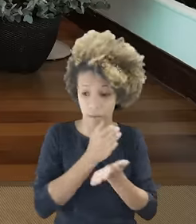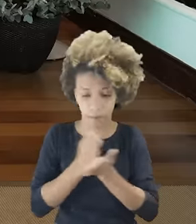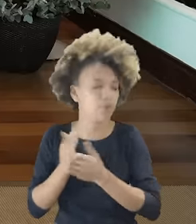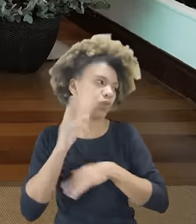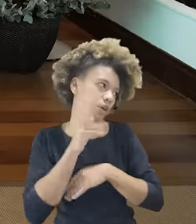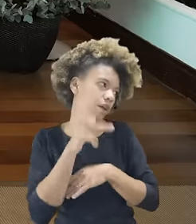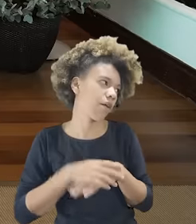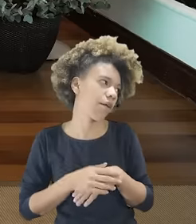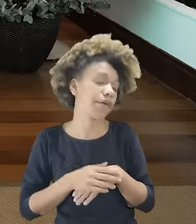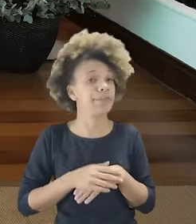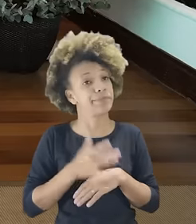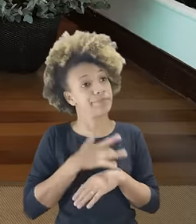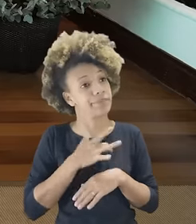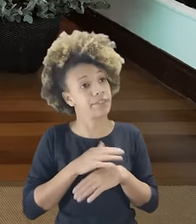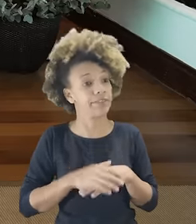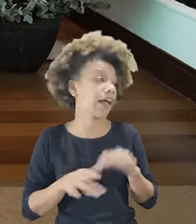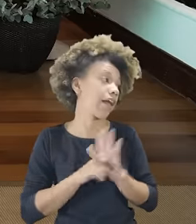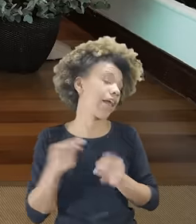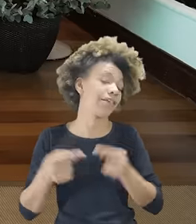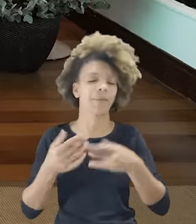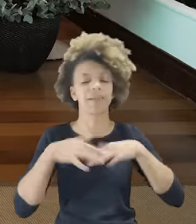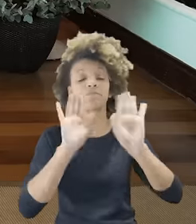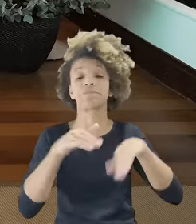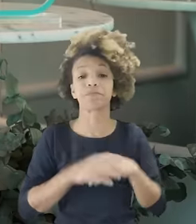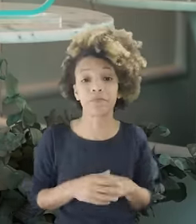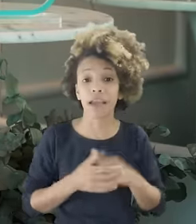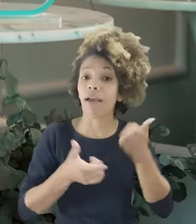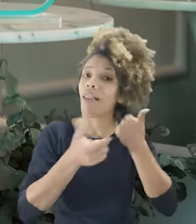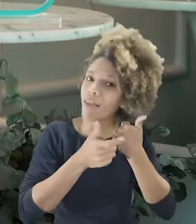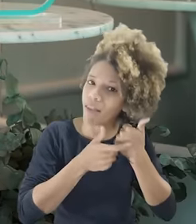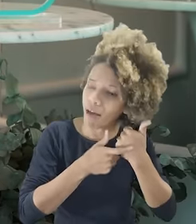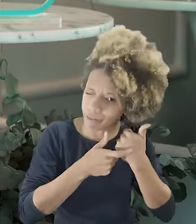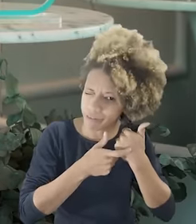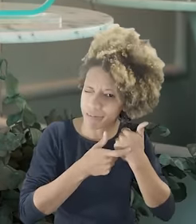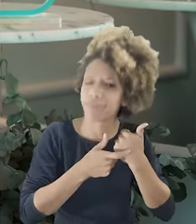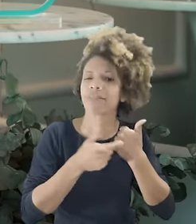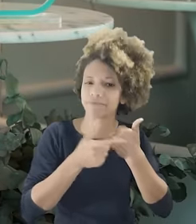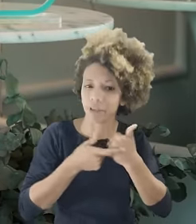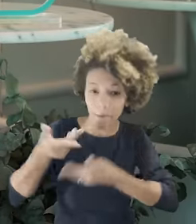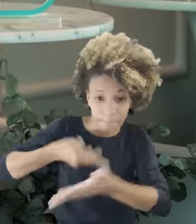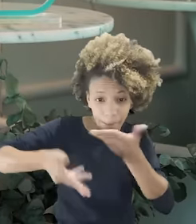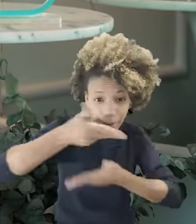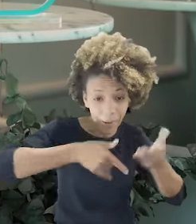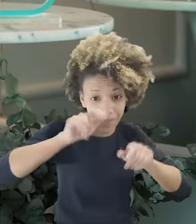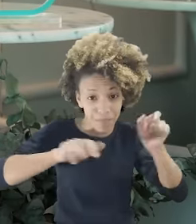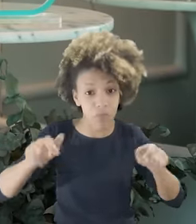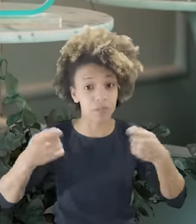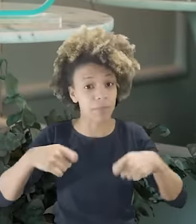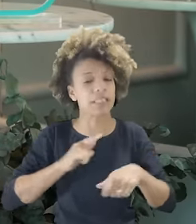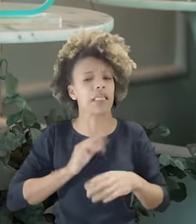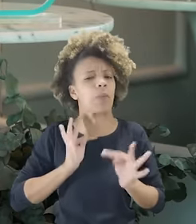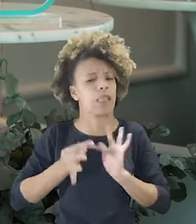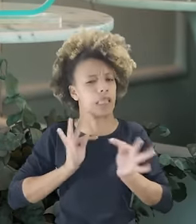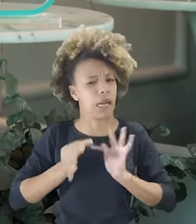é do Diogo é pena que tá com aquele negócio da eleição bom galera deixa o like Passa esse vídeo para as